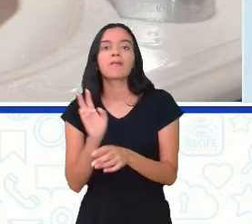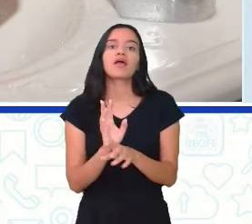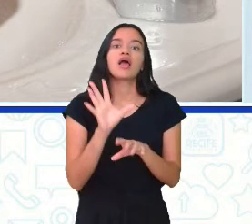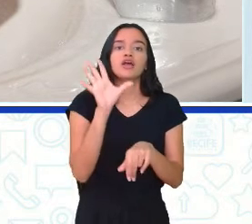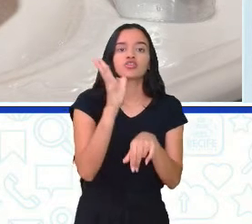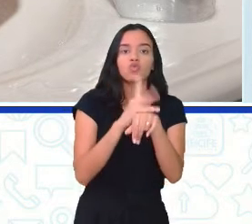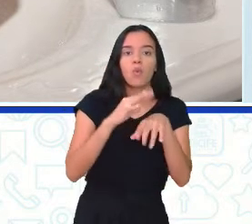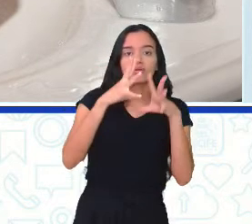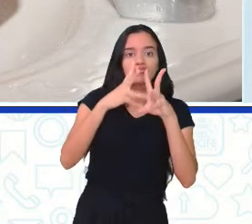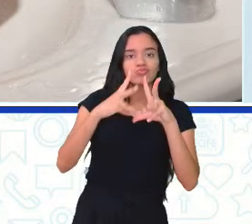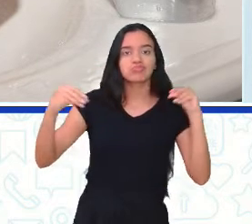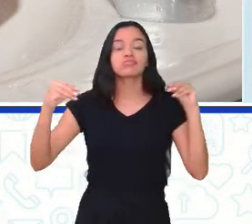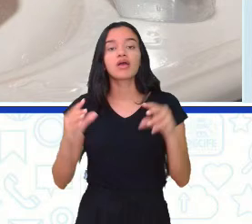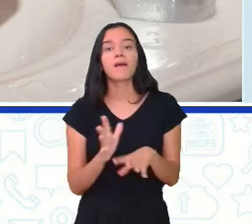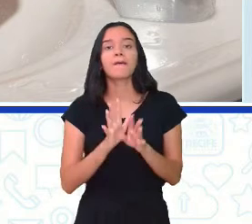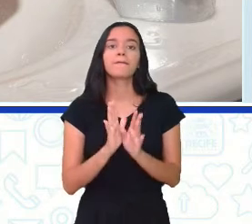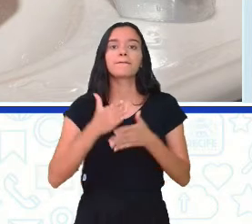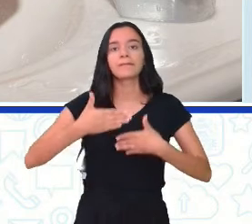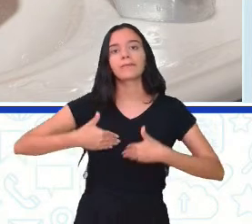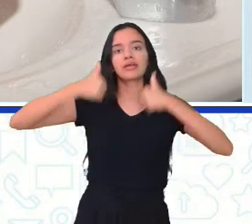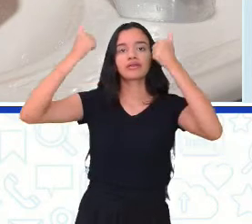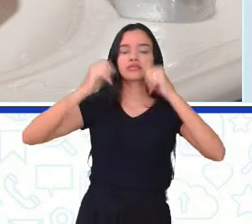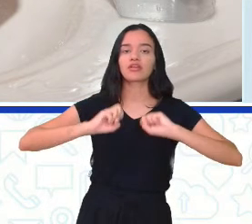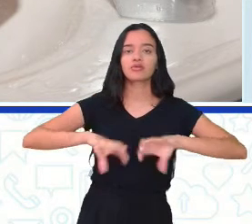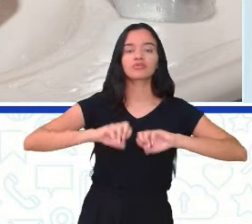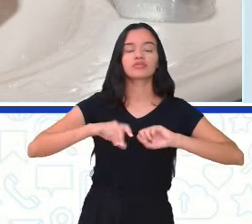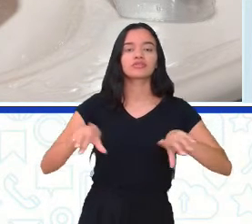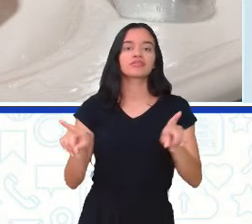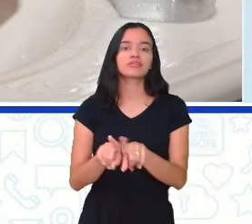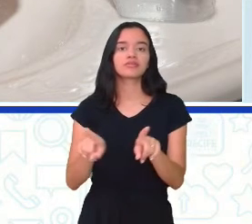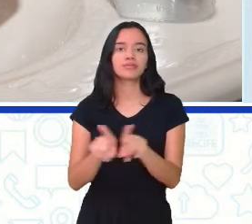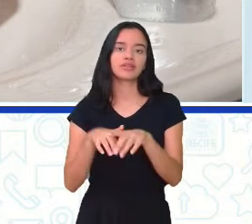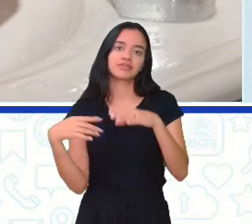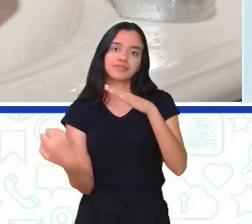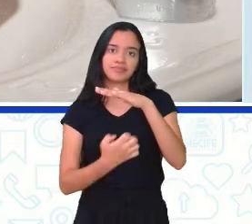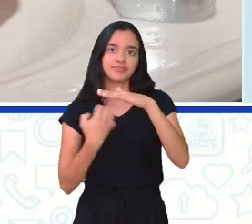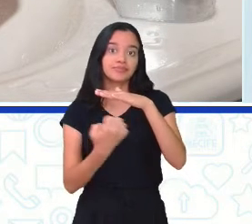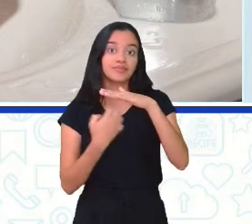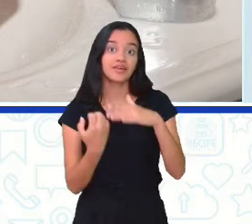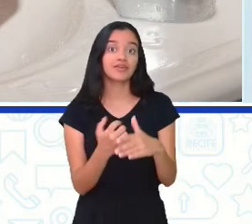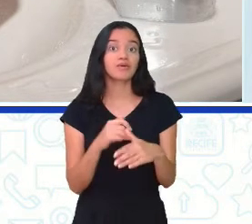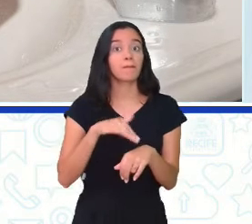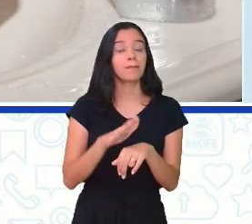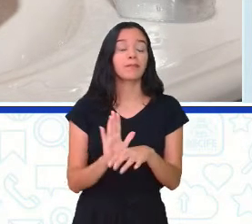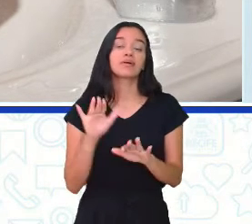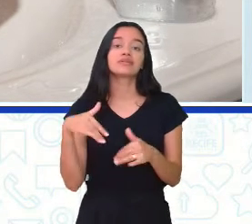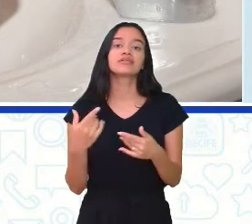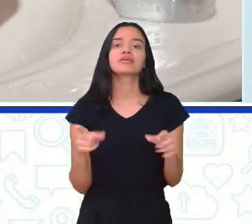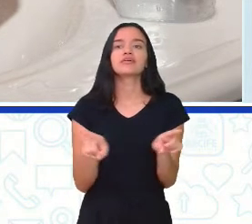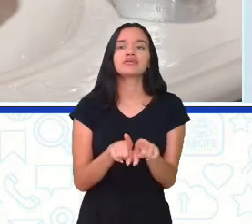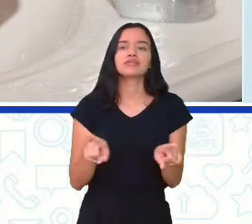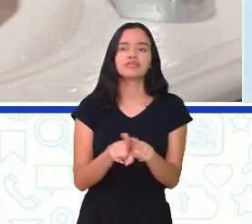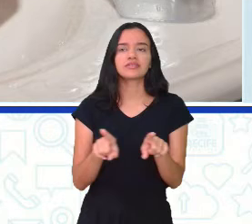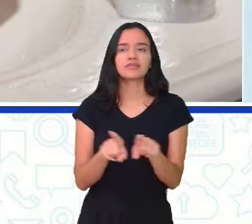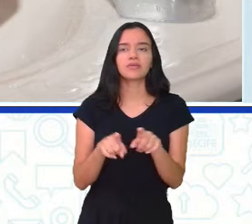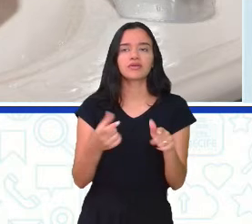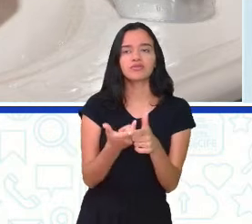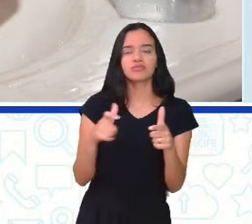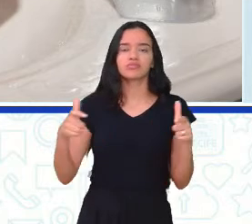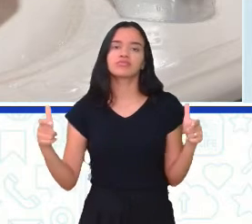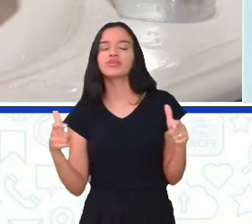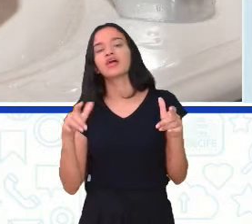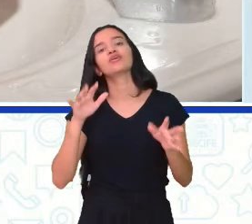mortalidade infantil, melhoria dos índices de educação e de empregabilidade, preservação ambiental e expansão